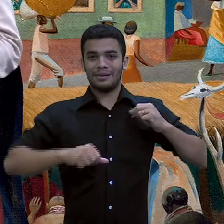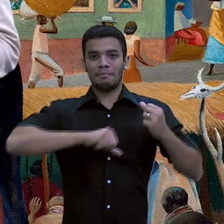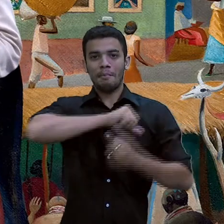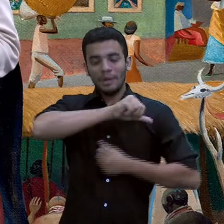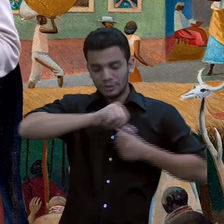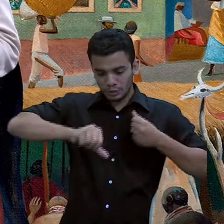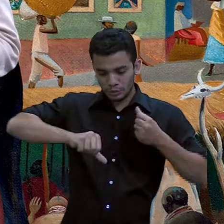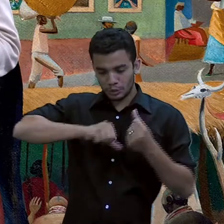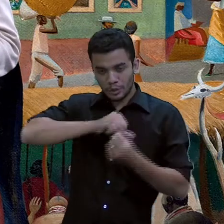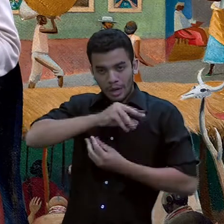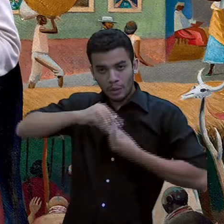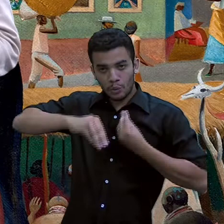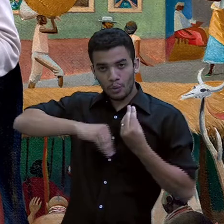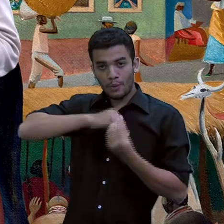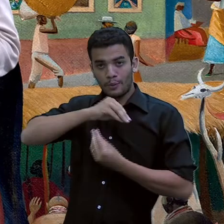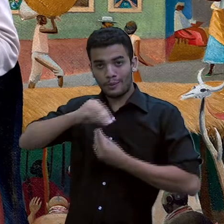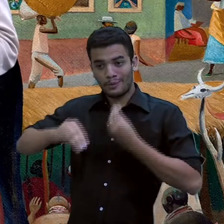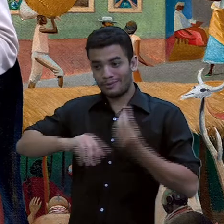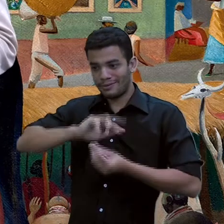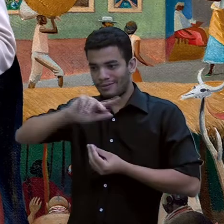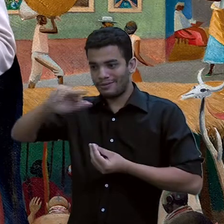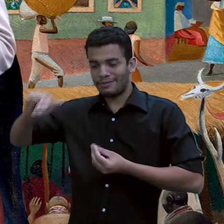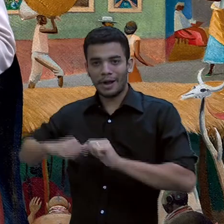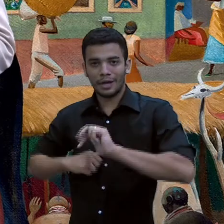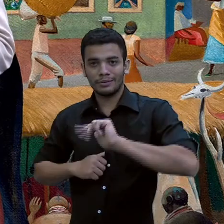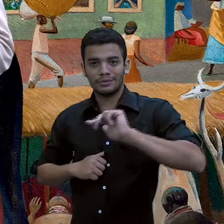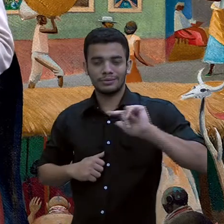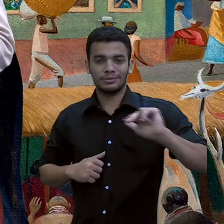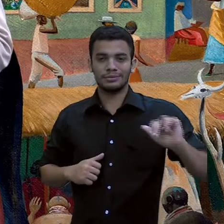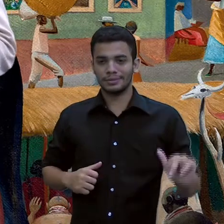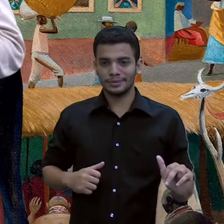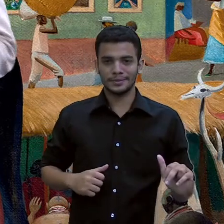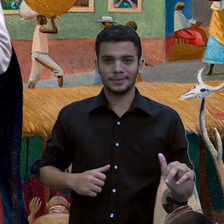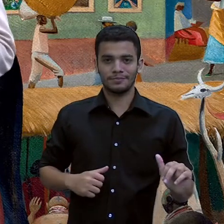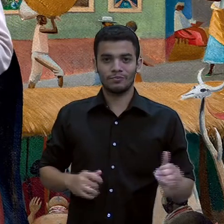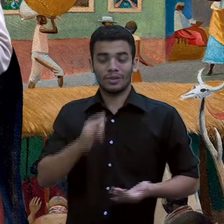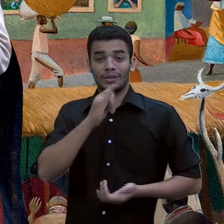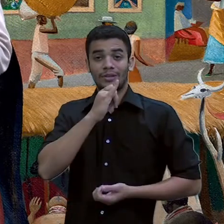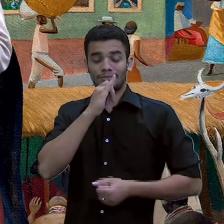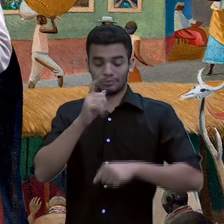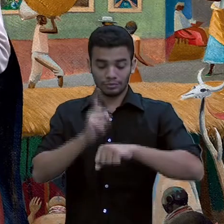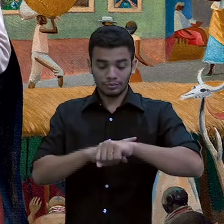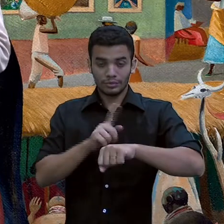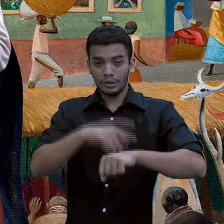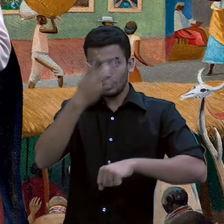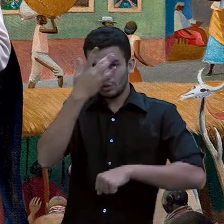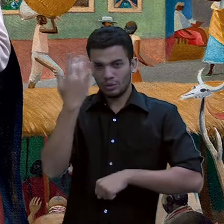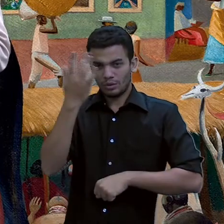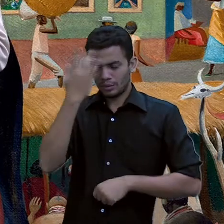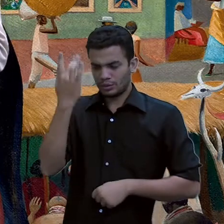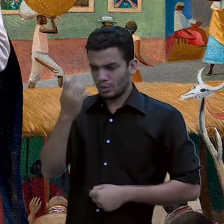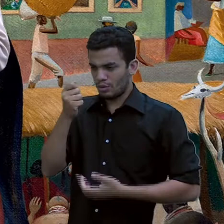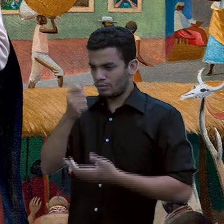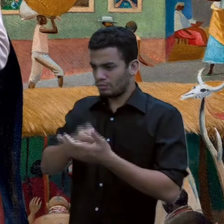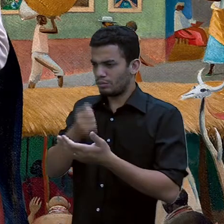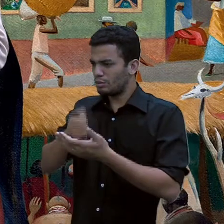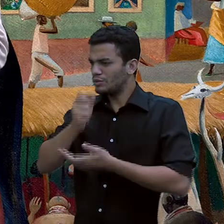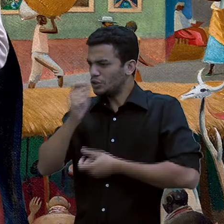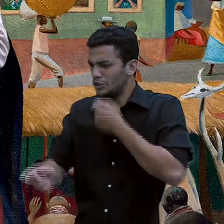nós. Quando alguém se levanta contra um brasileiro, ele se levanta contra todos os